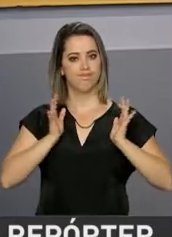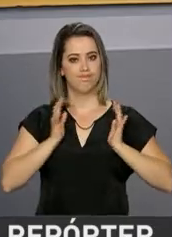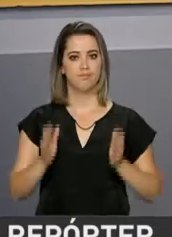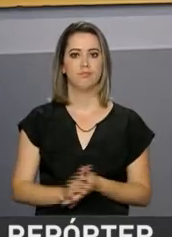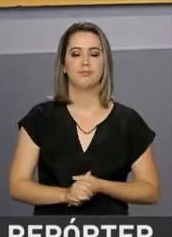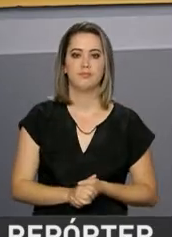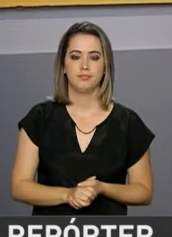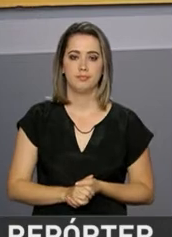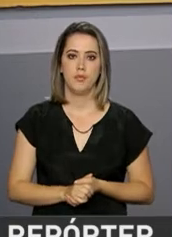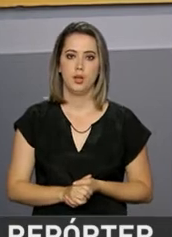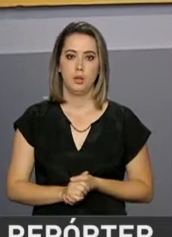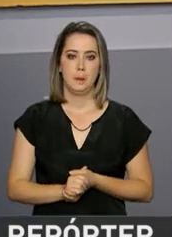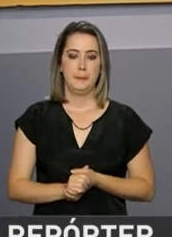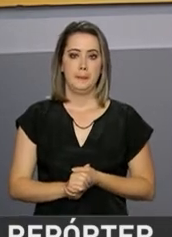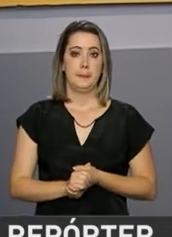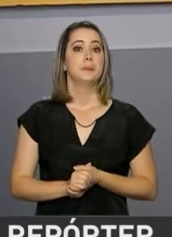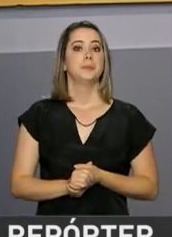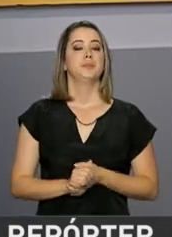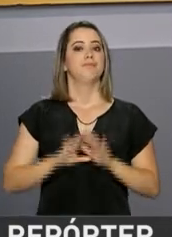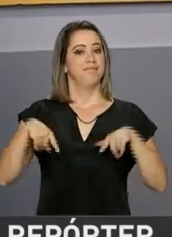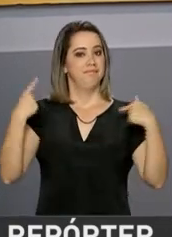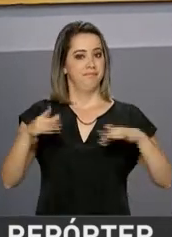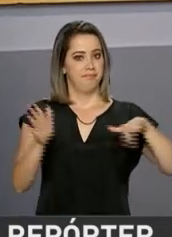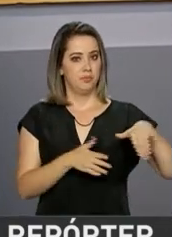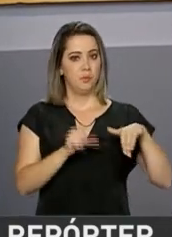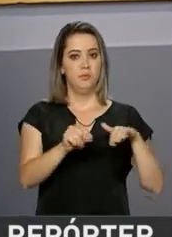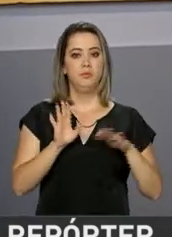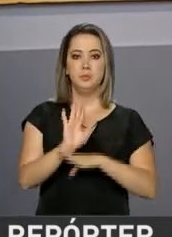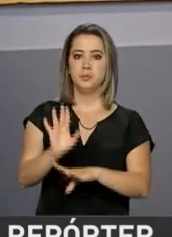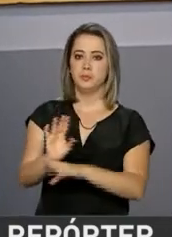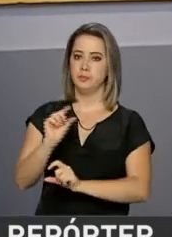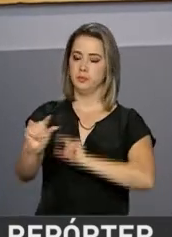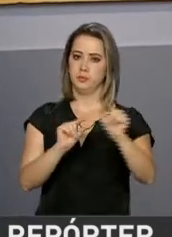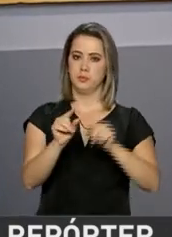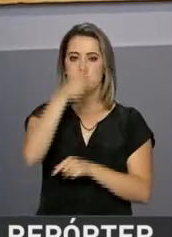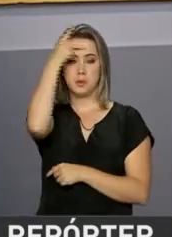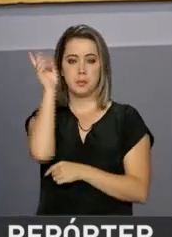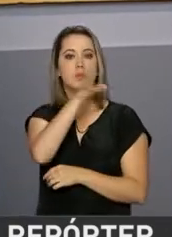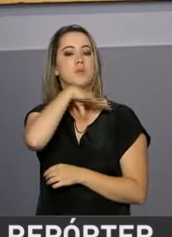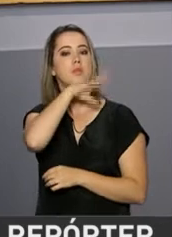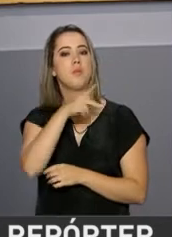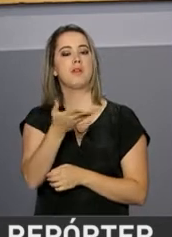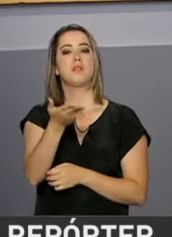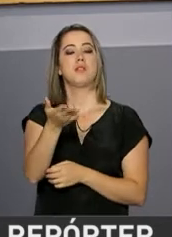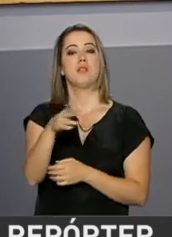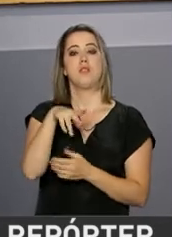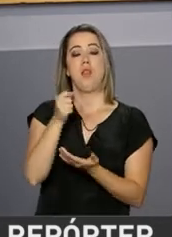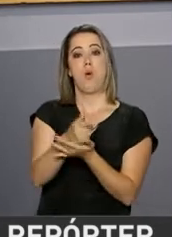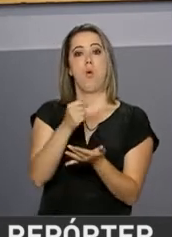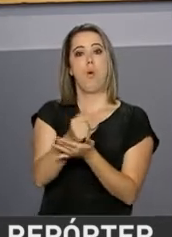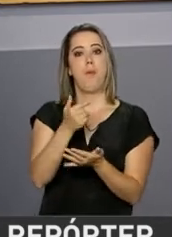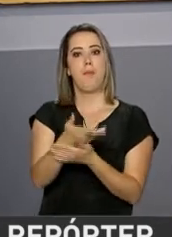ajudar pequenos criadores de animais e micro agroindústrias na compra de produtos agrícolas como milho arroz em